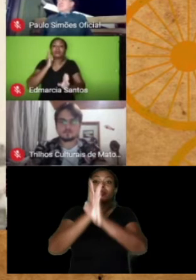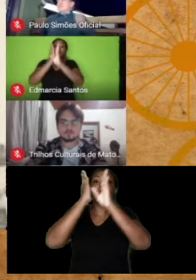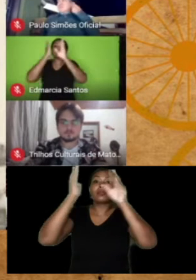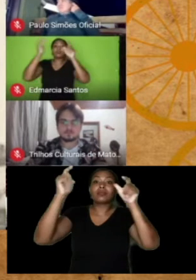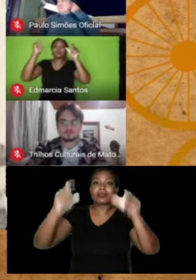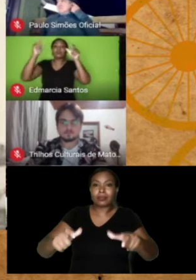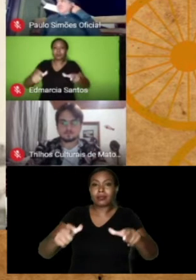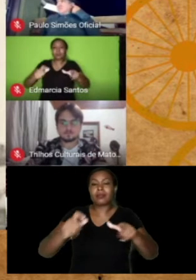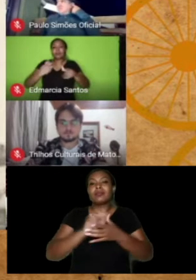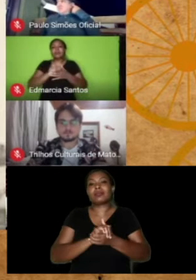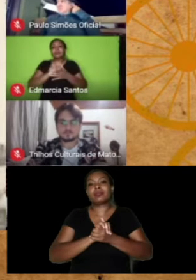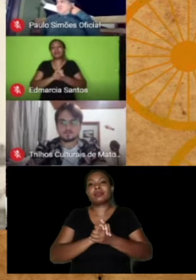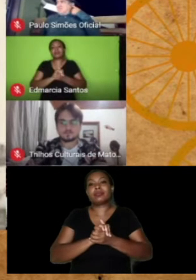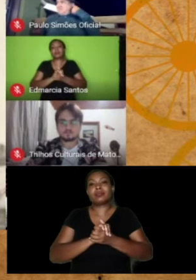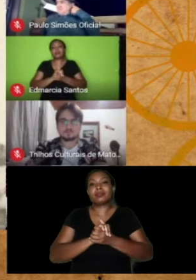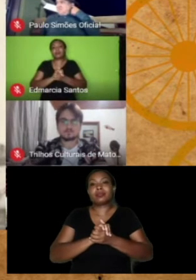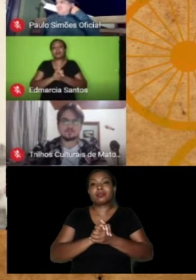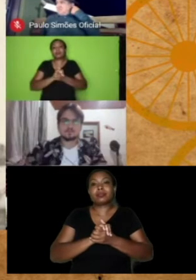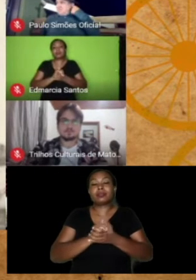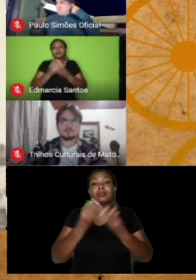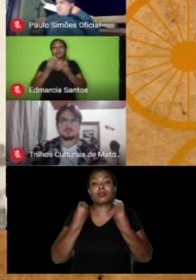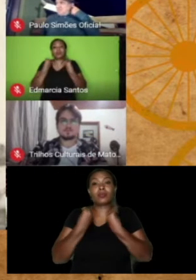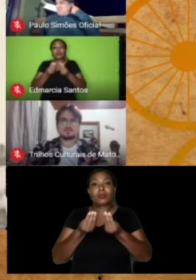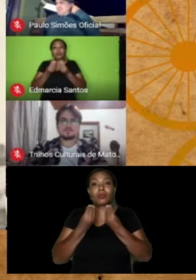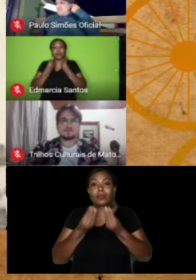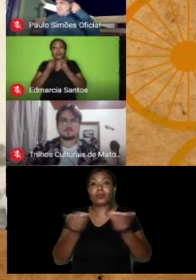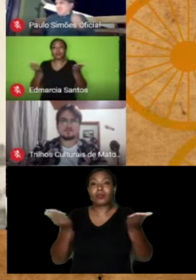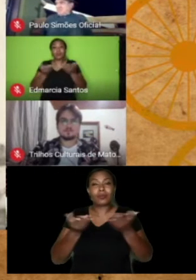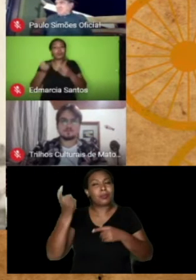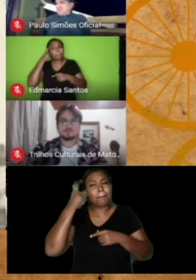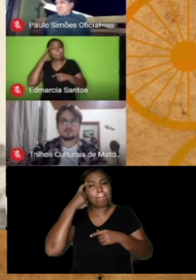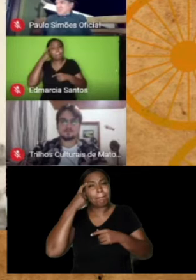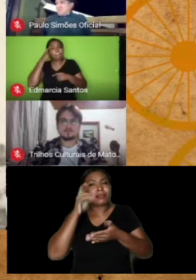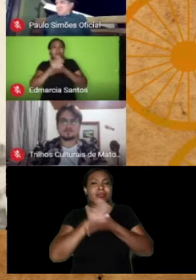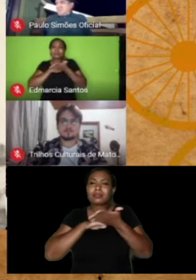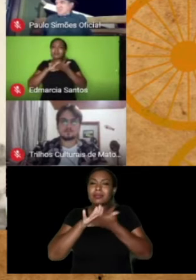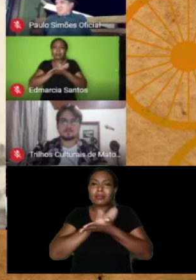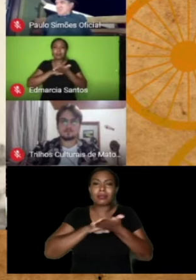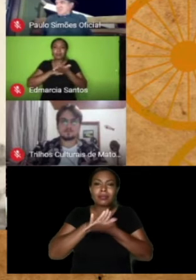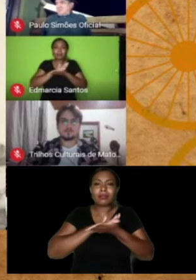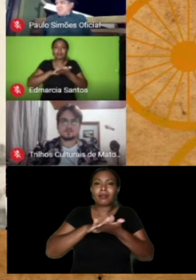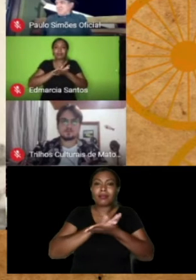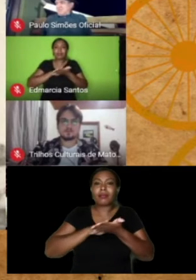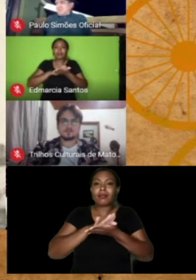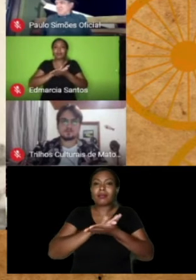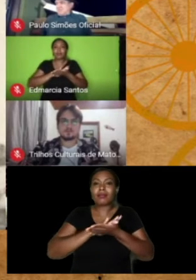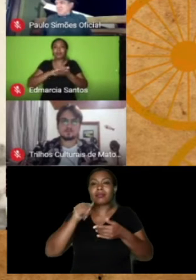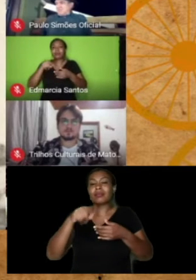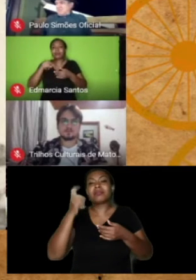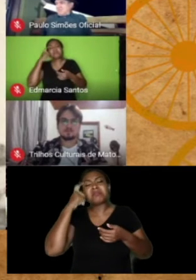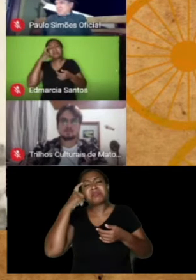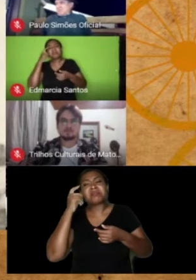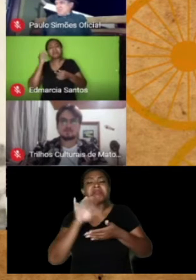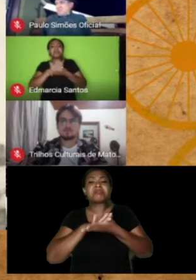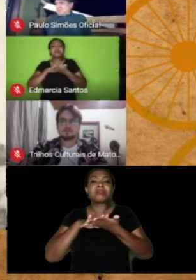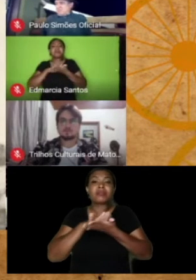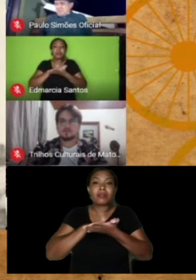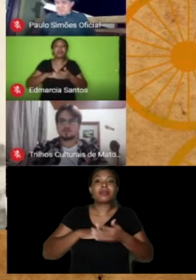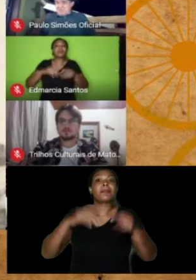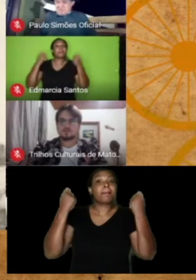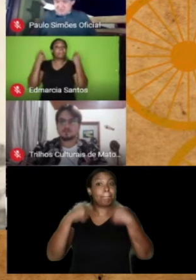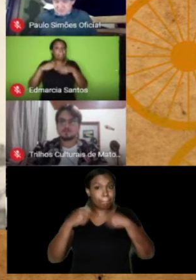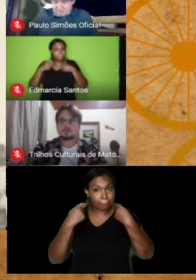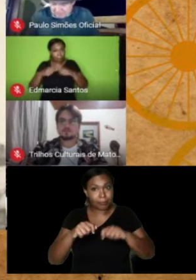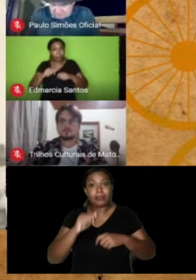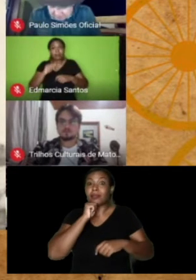então foi uma coisa absurda. Hoje não se pensa mais nada que não seja feito ali naquele local. Mas precisamos ainda